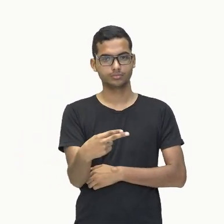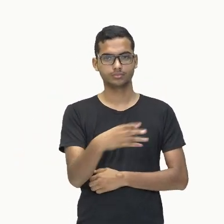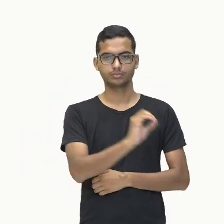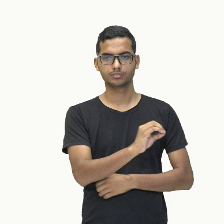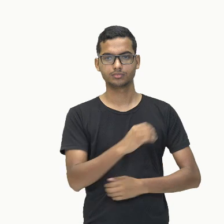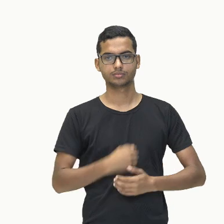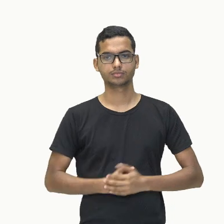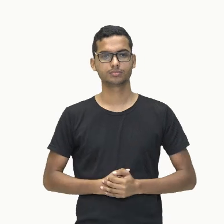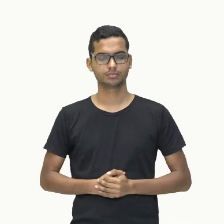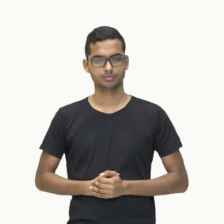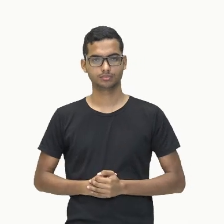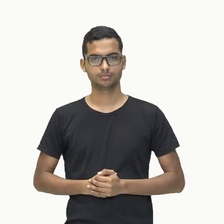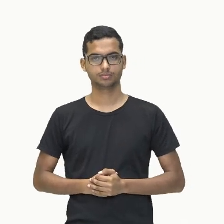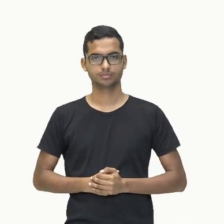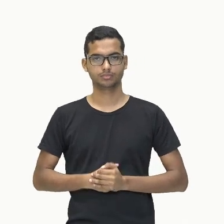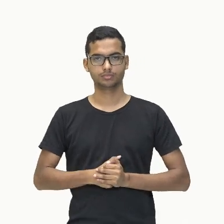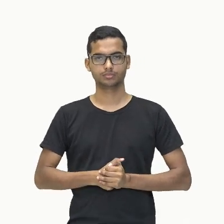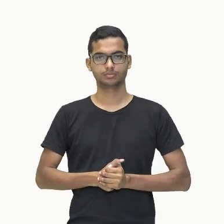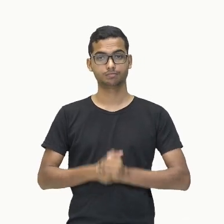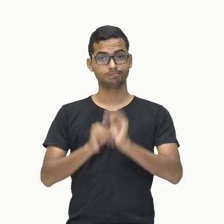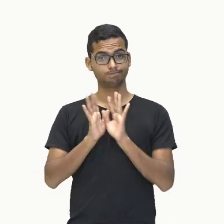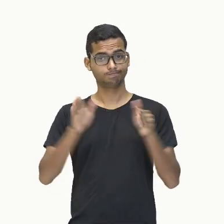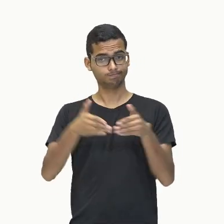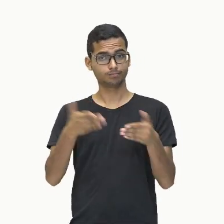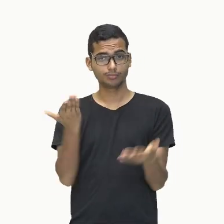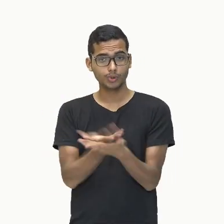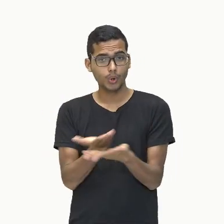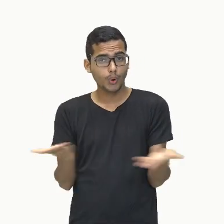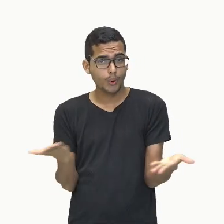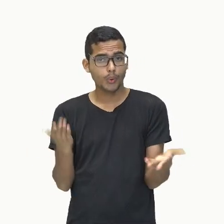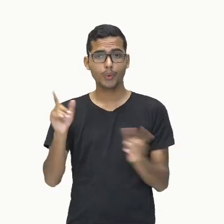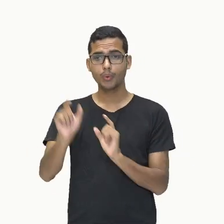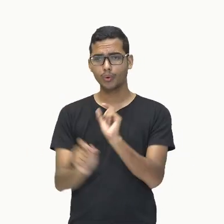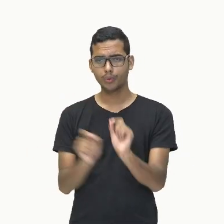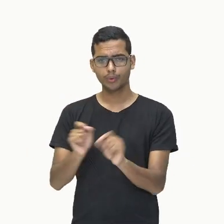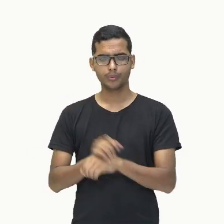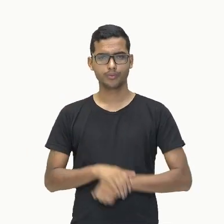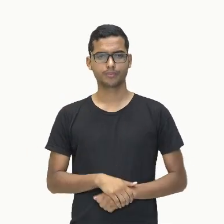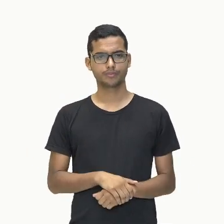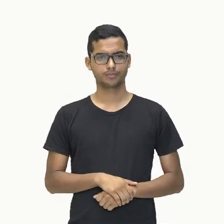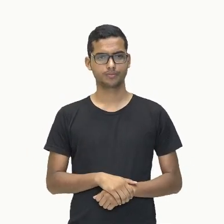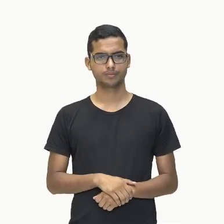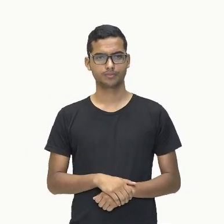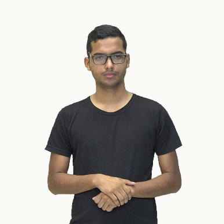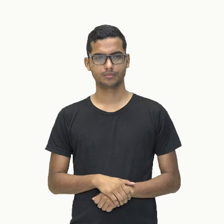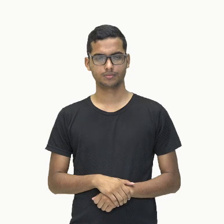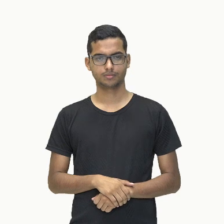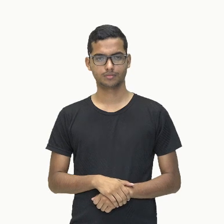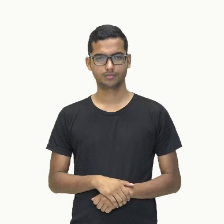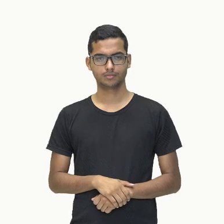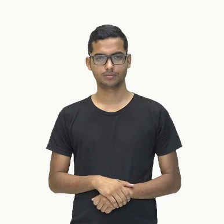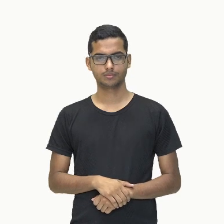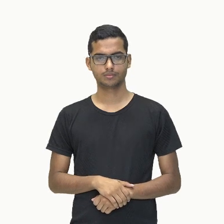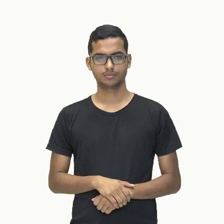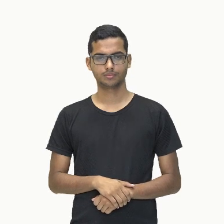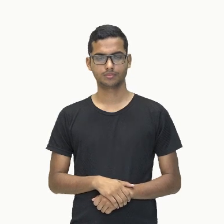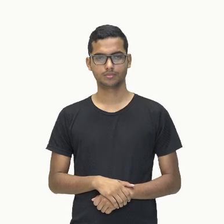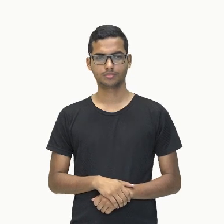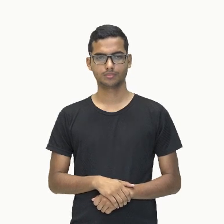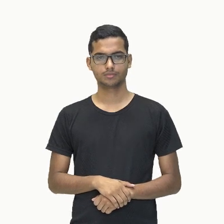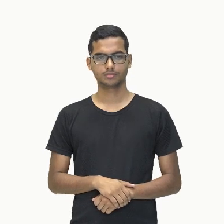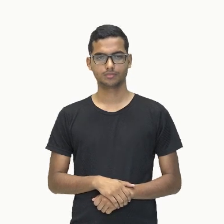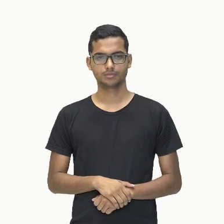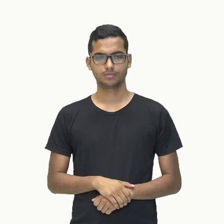foco nessa aula vai ser em cima dessas duas aqui, ó. É dessas duas que a gente vai